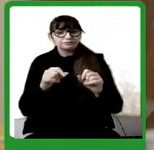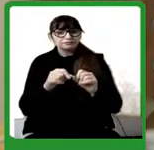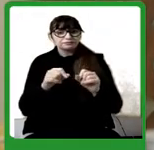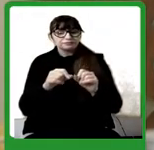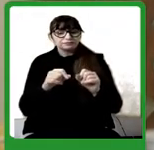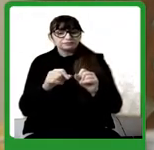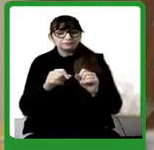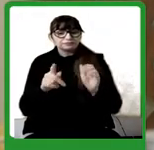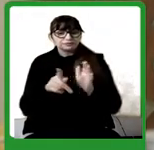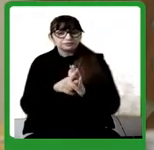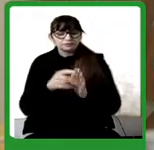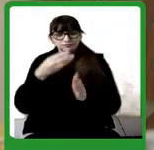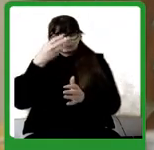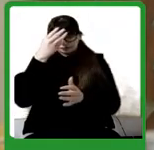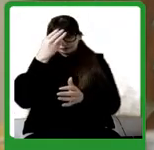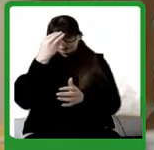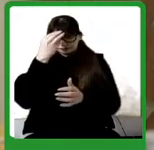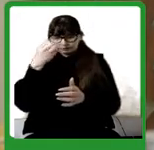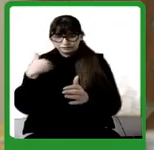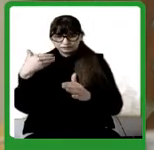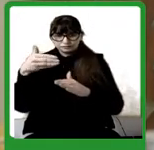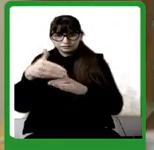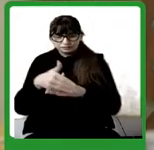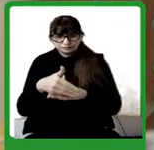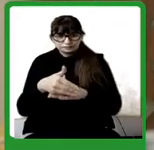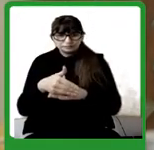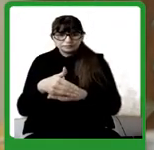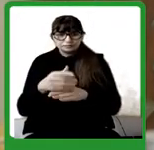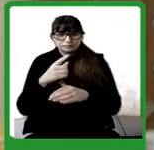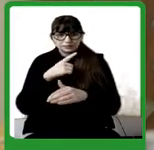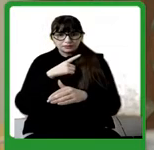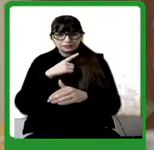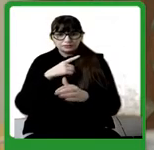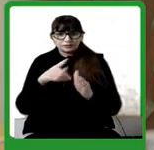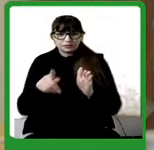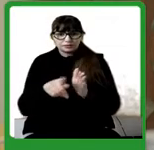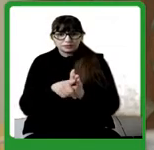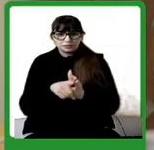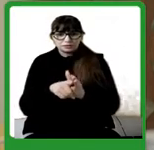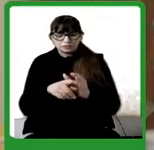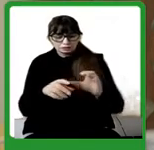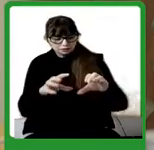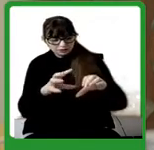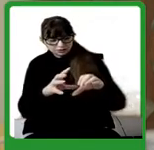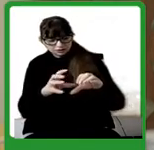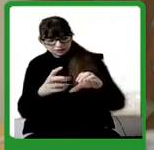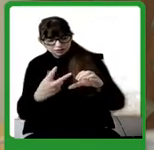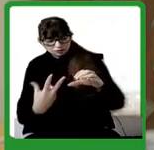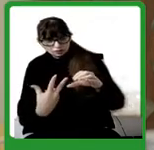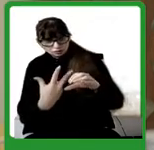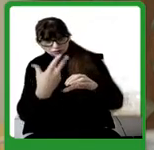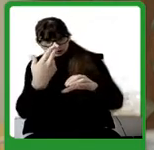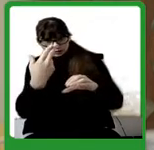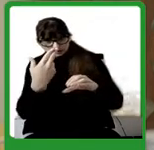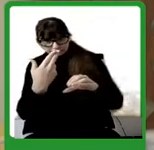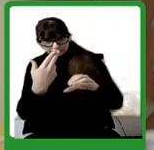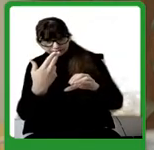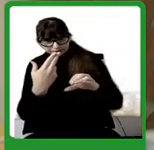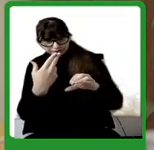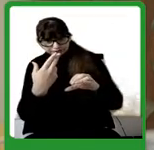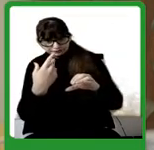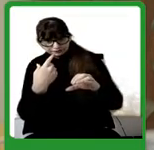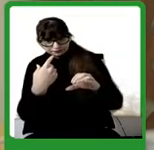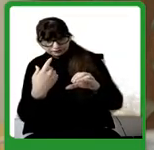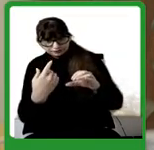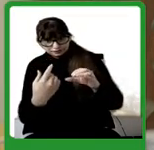sobrinho, pro meu filhado, eu vou dar pra ele brincar. Nós pegava a ponta de um litro e nós cortava ela assim, ó. E botava um dedo de luva,